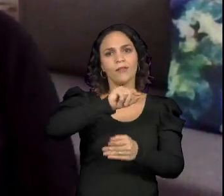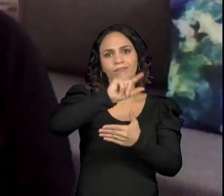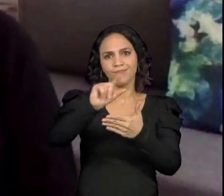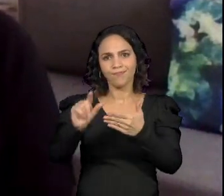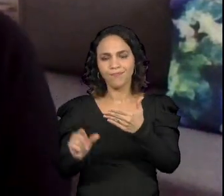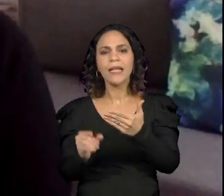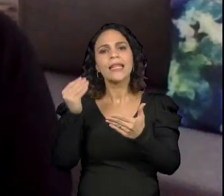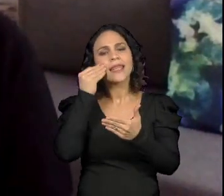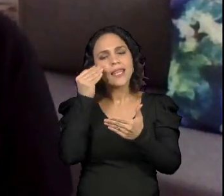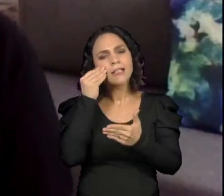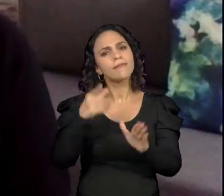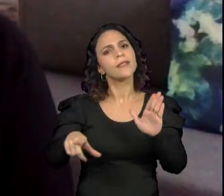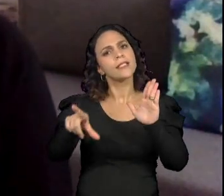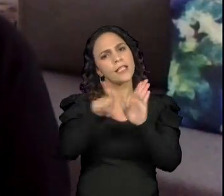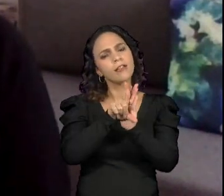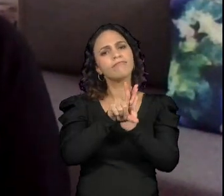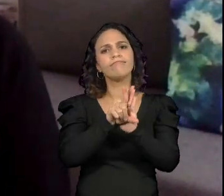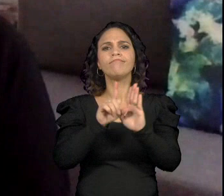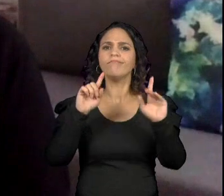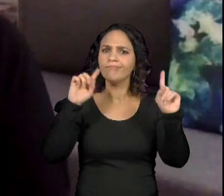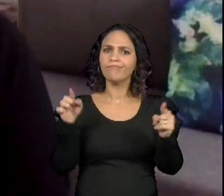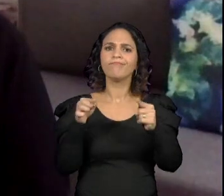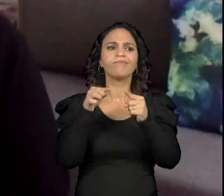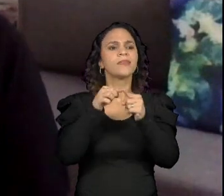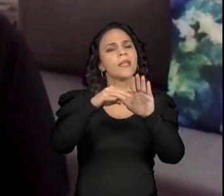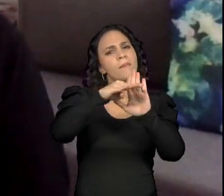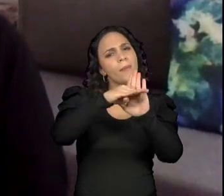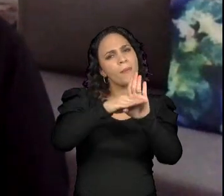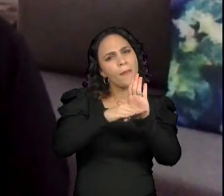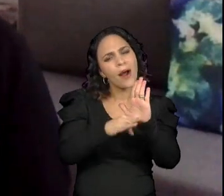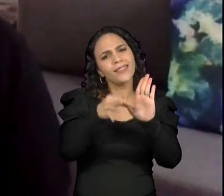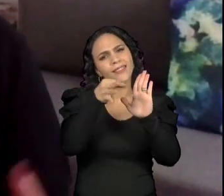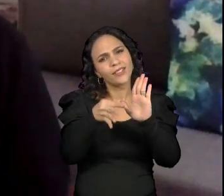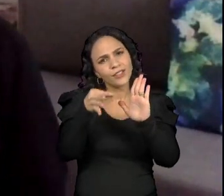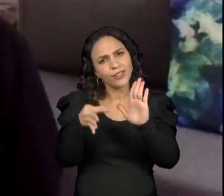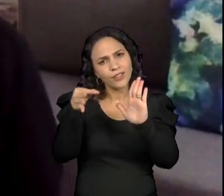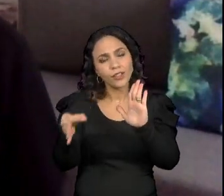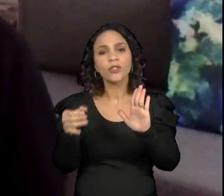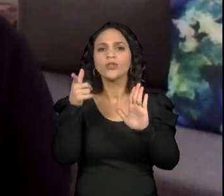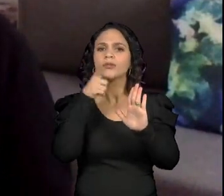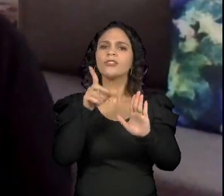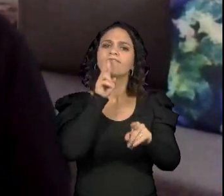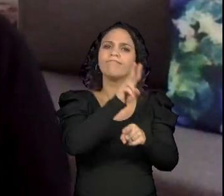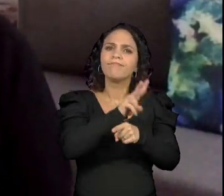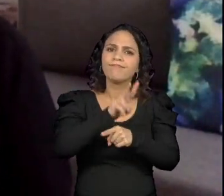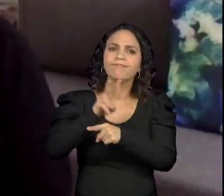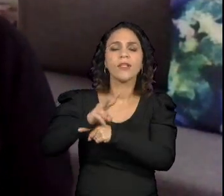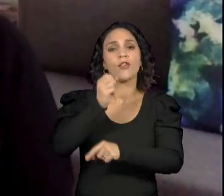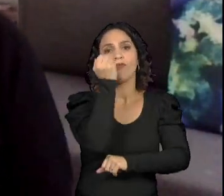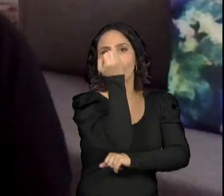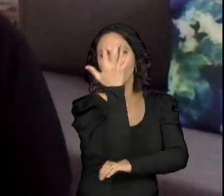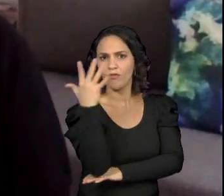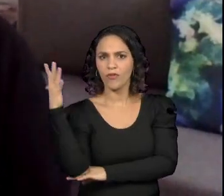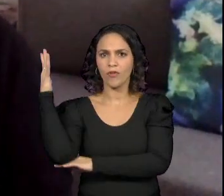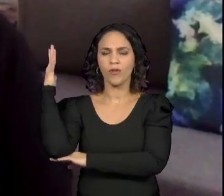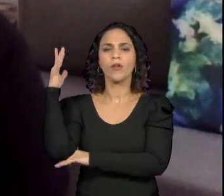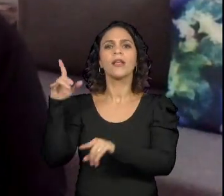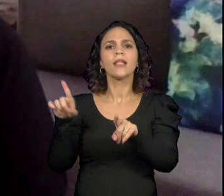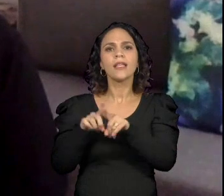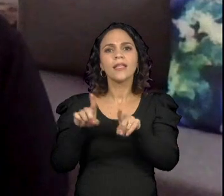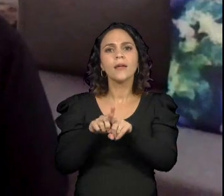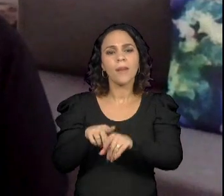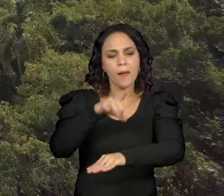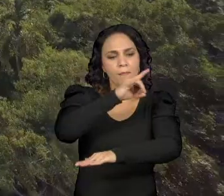dessa lei e na proteção e no cumprimento, para que a gente tenha aí a floresta e também as áreas em